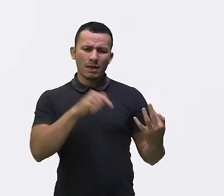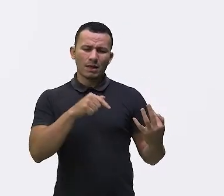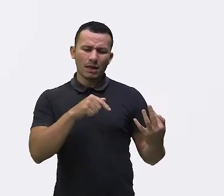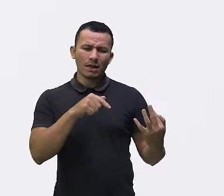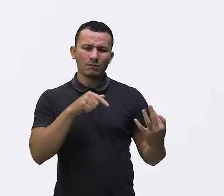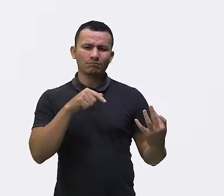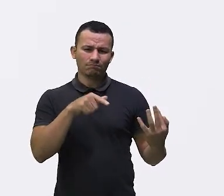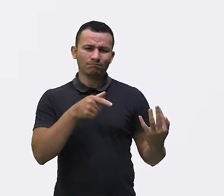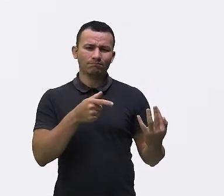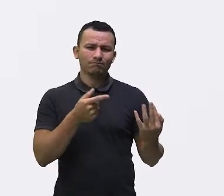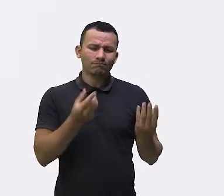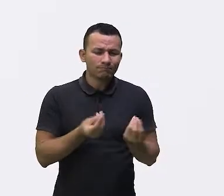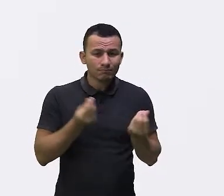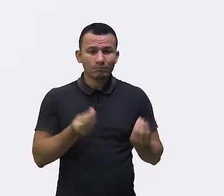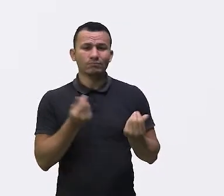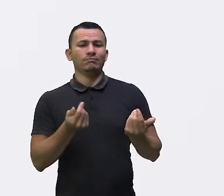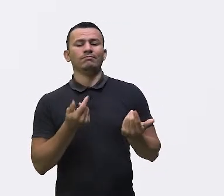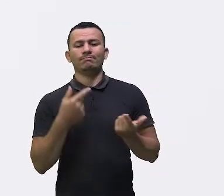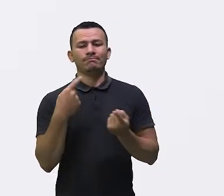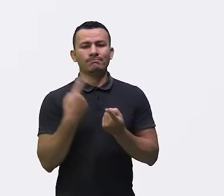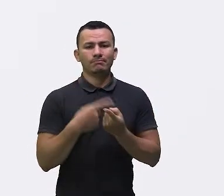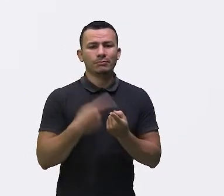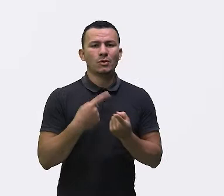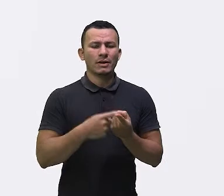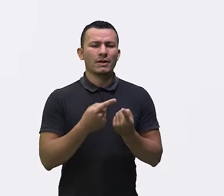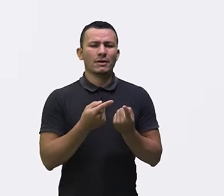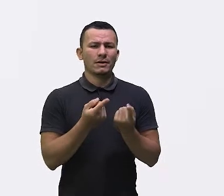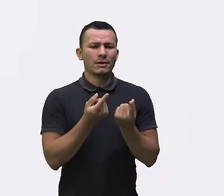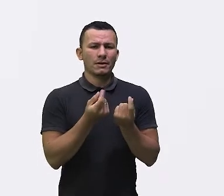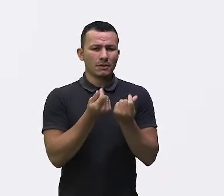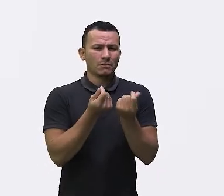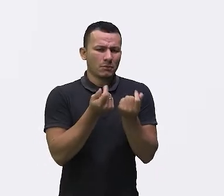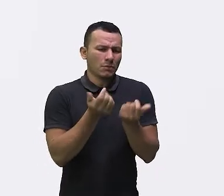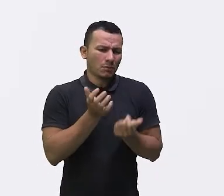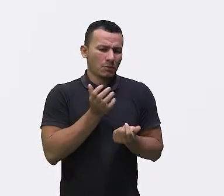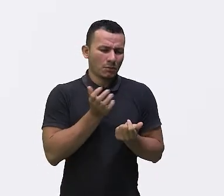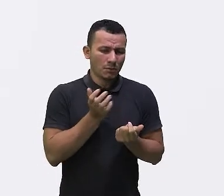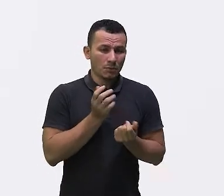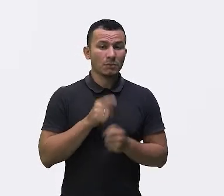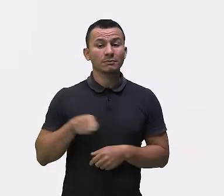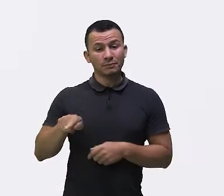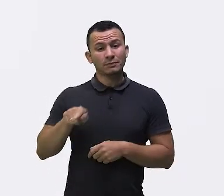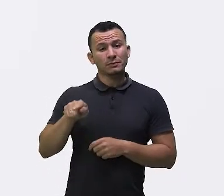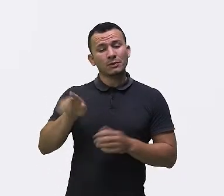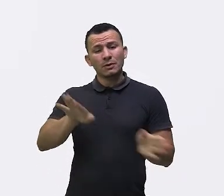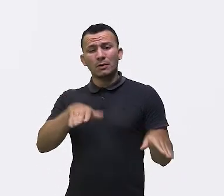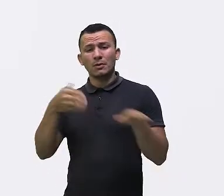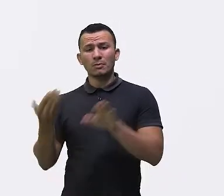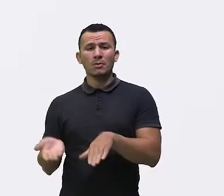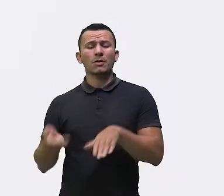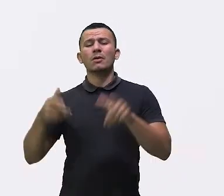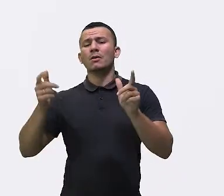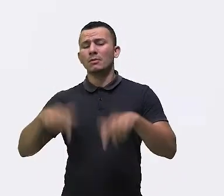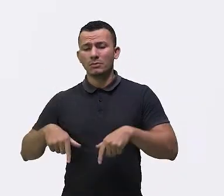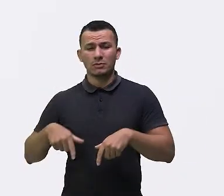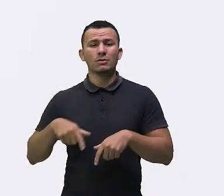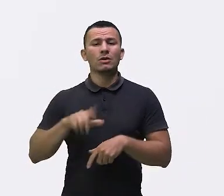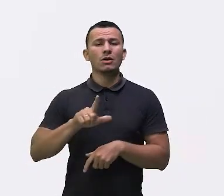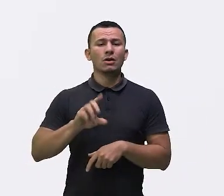acomodada, porque tinha uma questão financeira boa, e seu falecimento foi em Londres, no ano